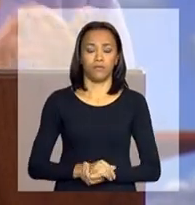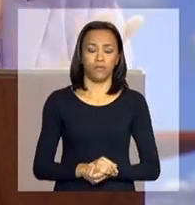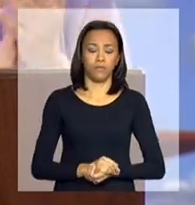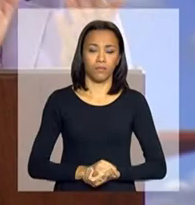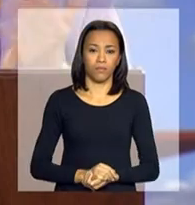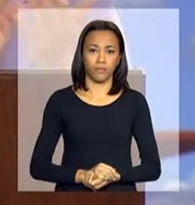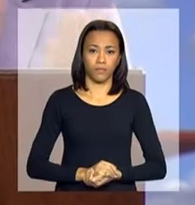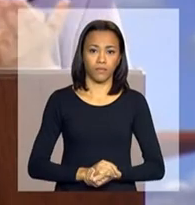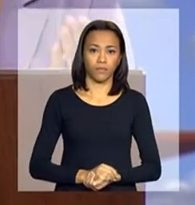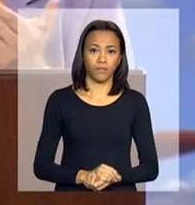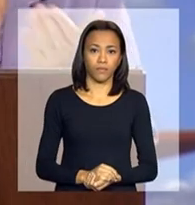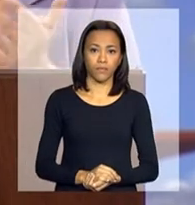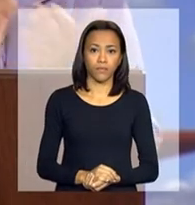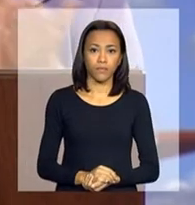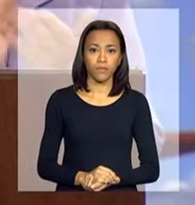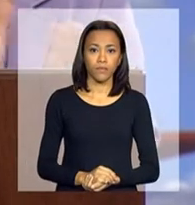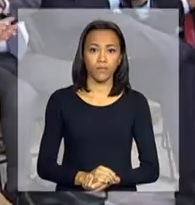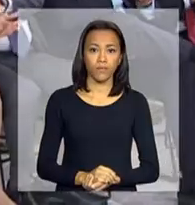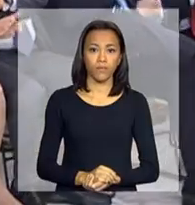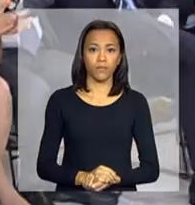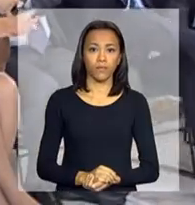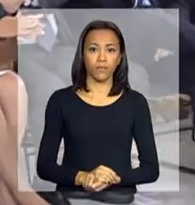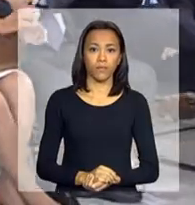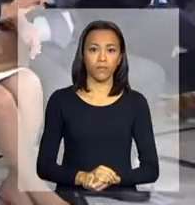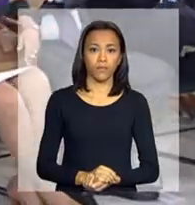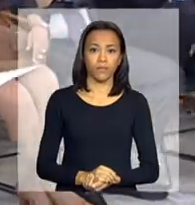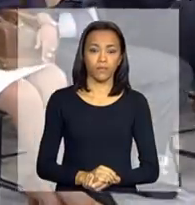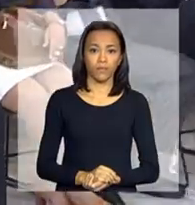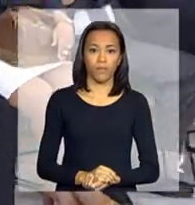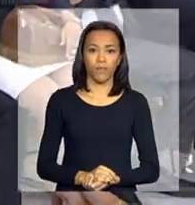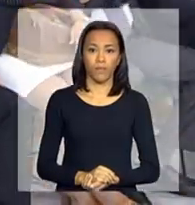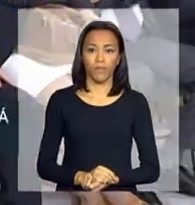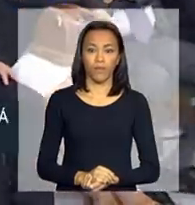E aí e